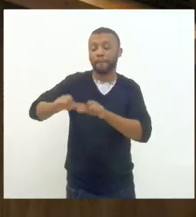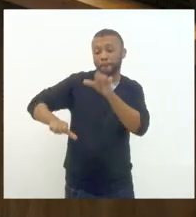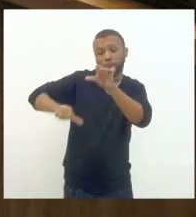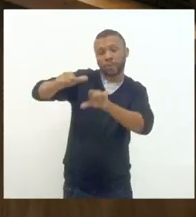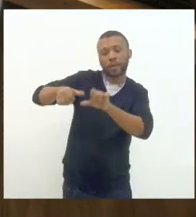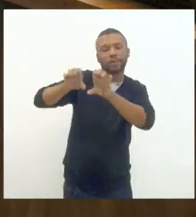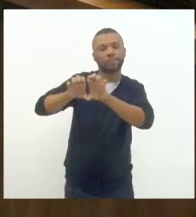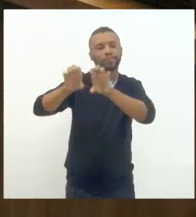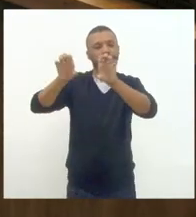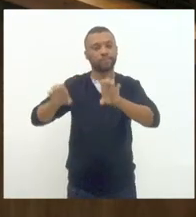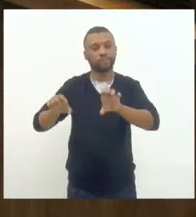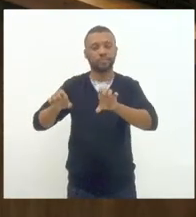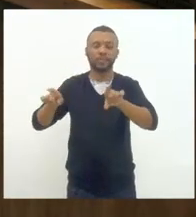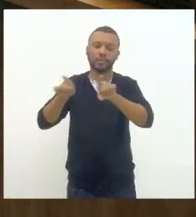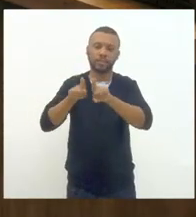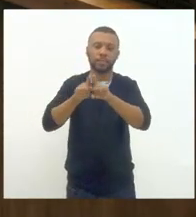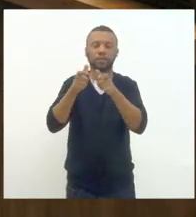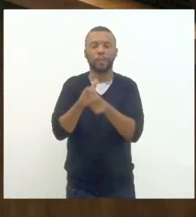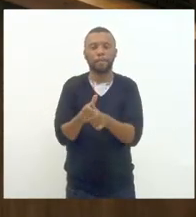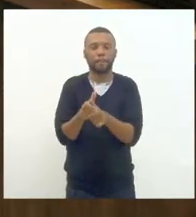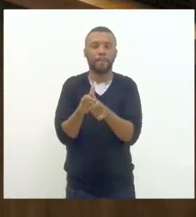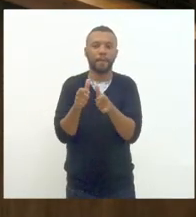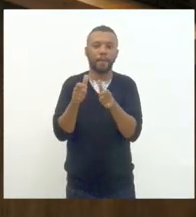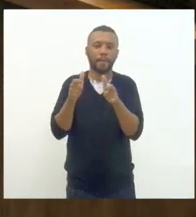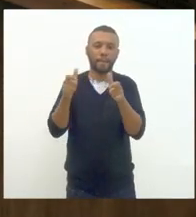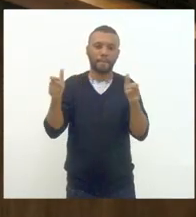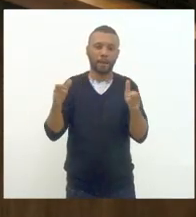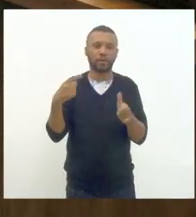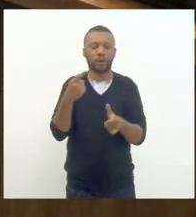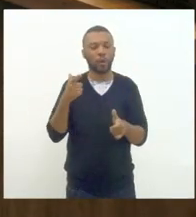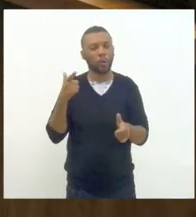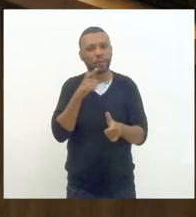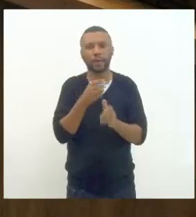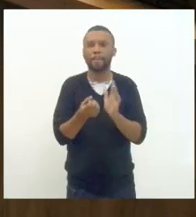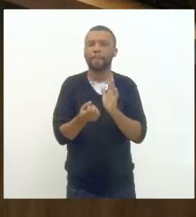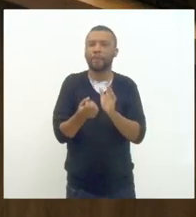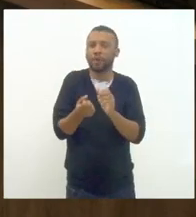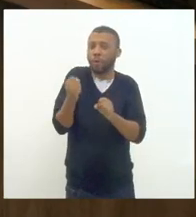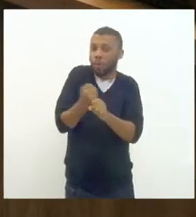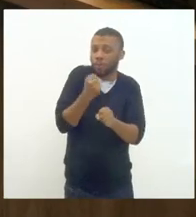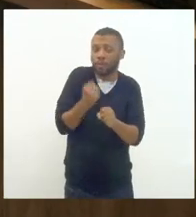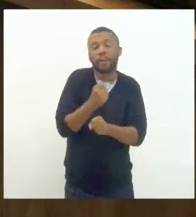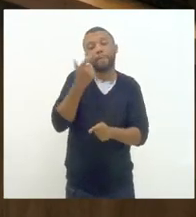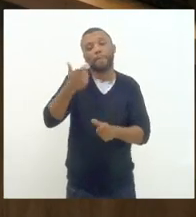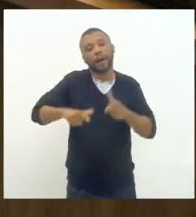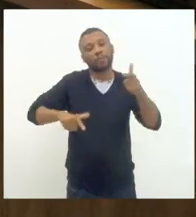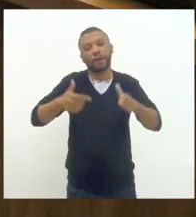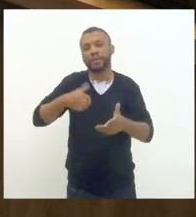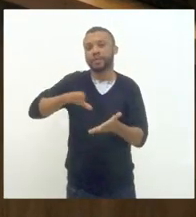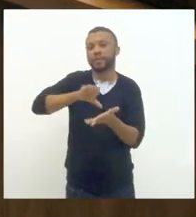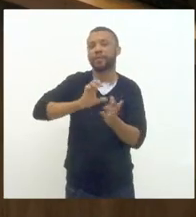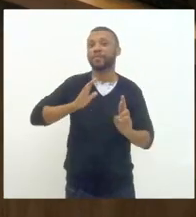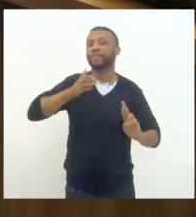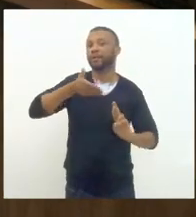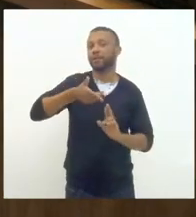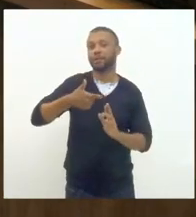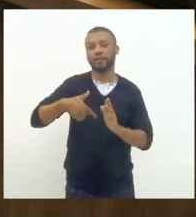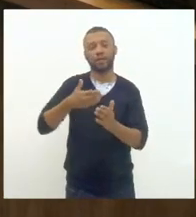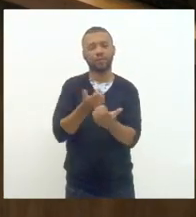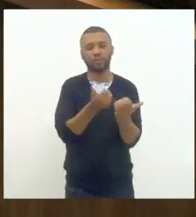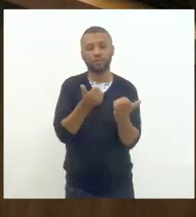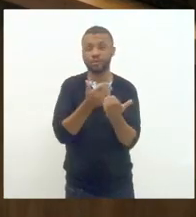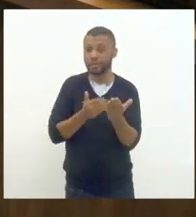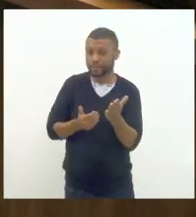reestruturada, mas como ampliada, que a gente consiga produzir mais Centros de Referência da Juventude a partir dessa legislação.